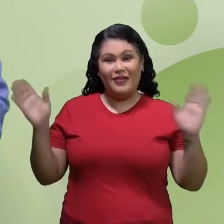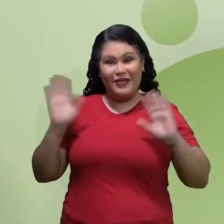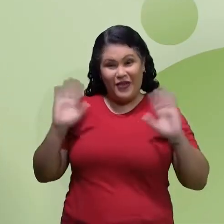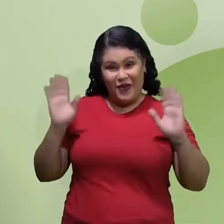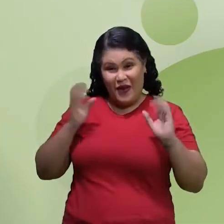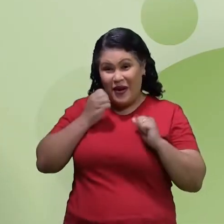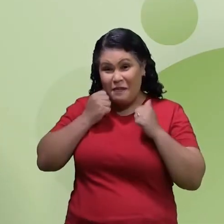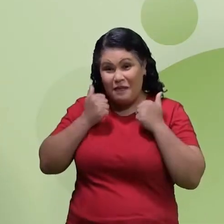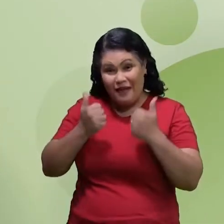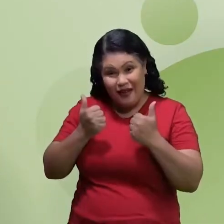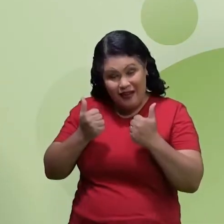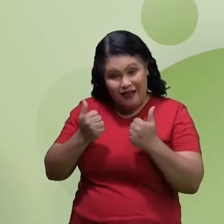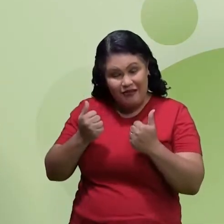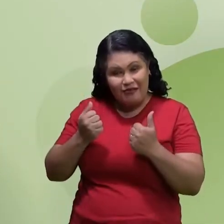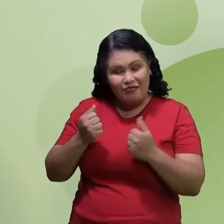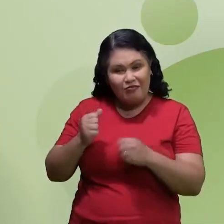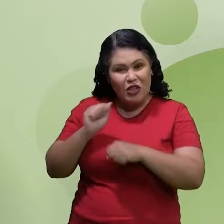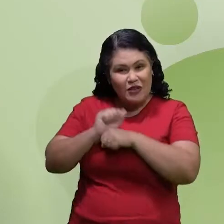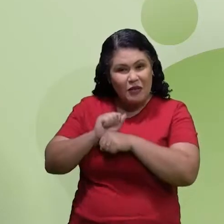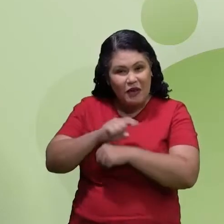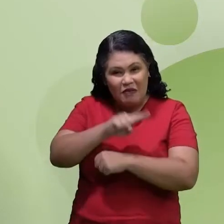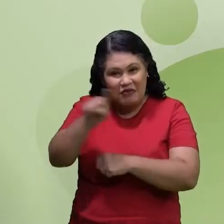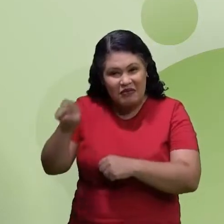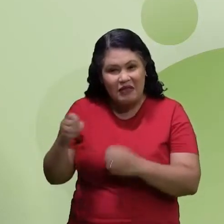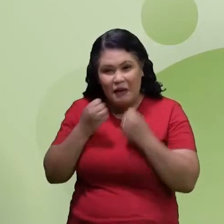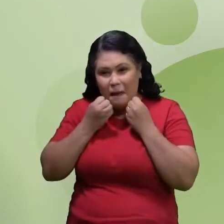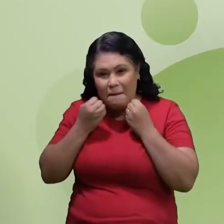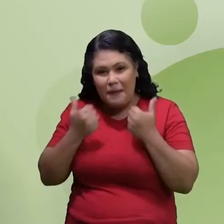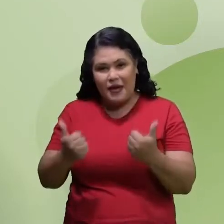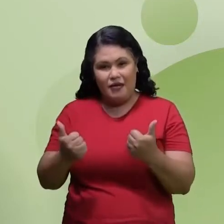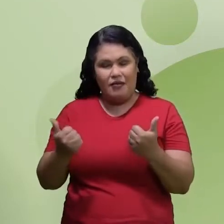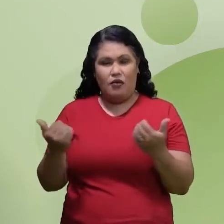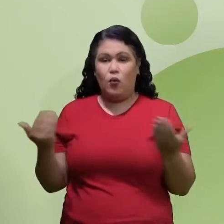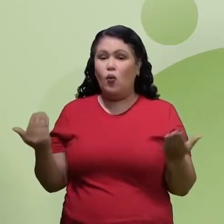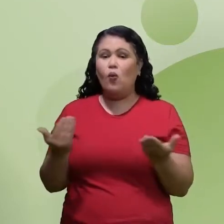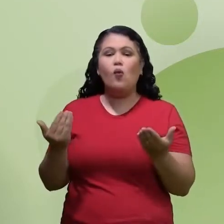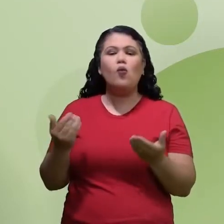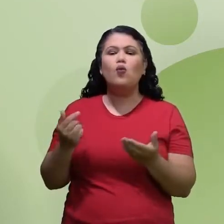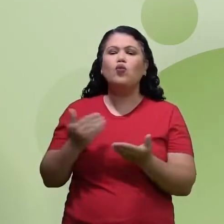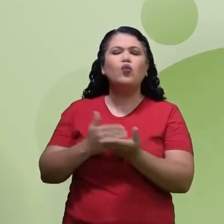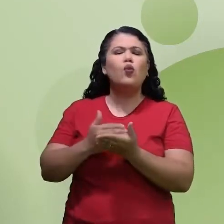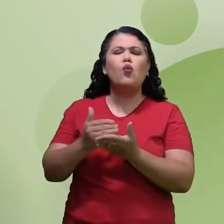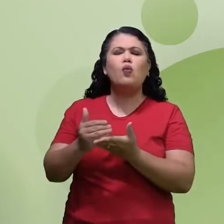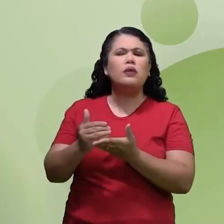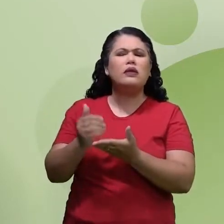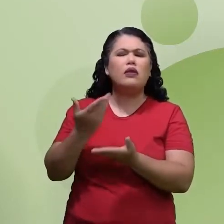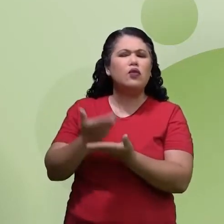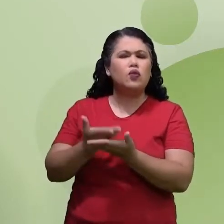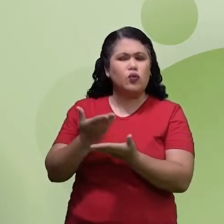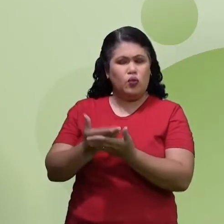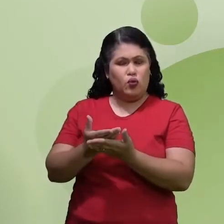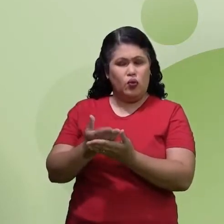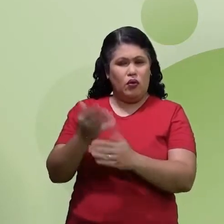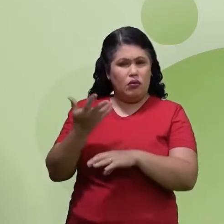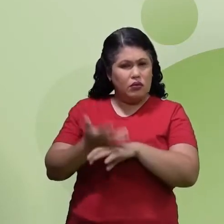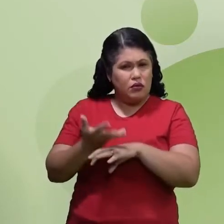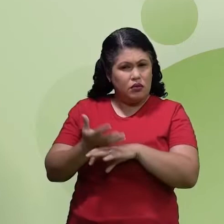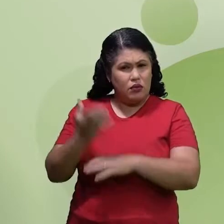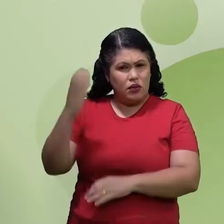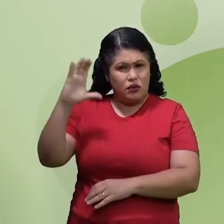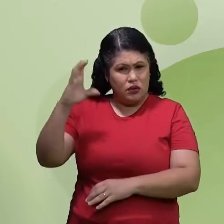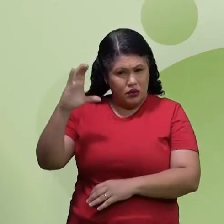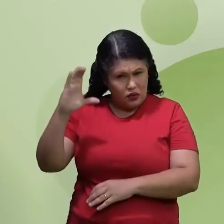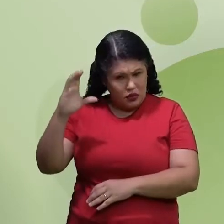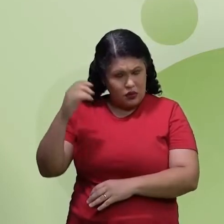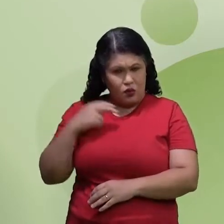Olá, tudo bem? Espero que todos estejam bem. Nós vamos hoje trabalhar ciências, eu sou a professora Ana